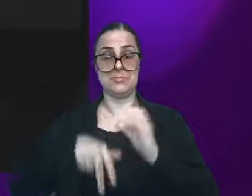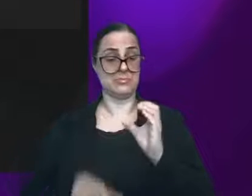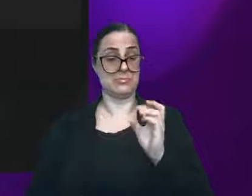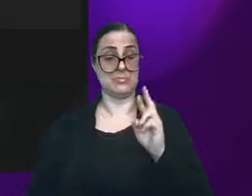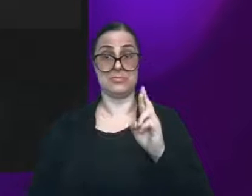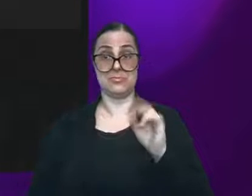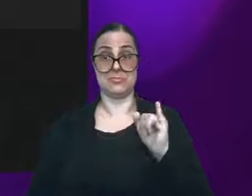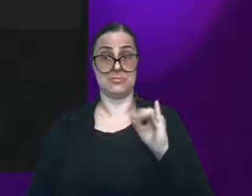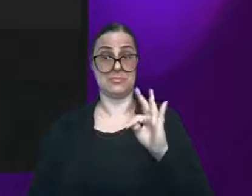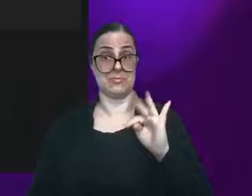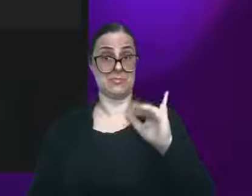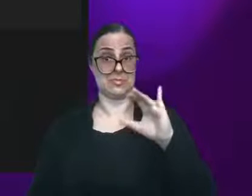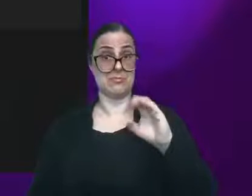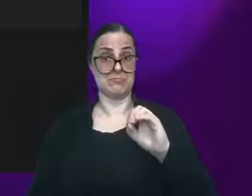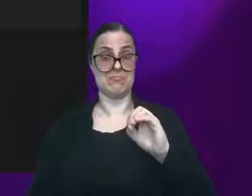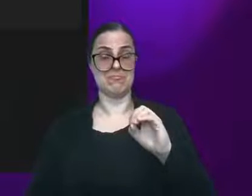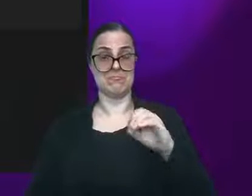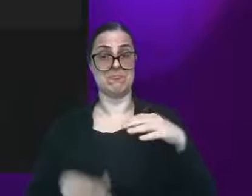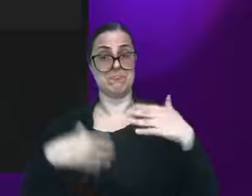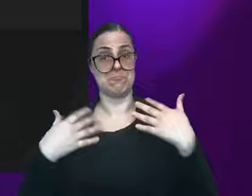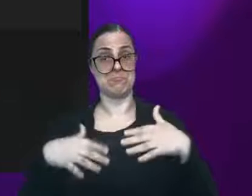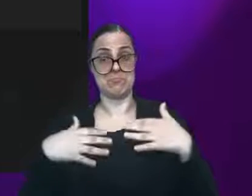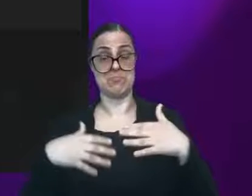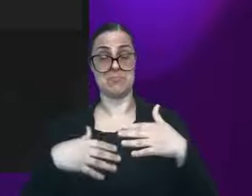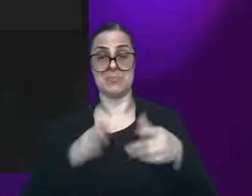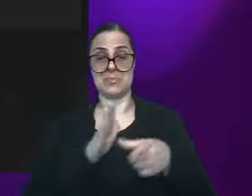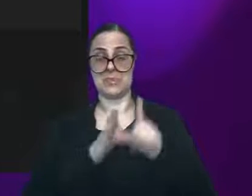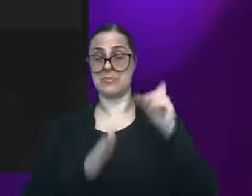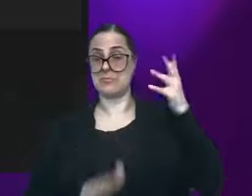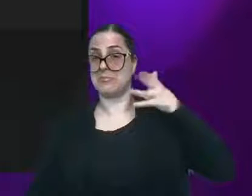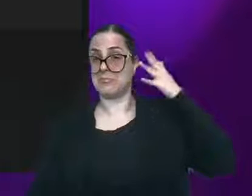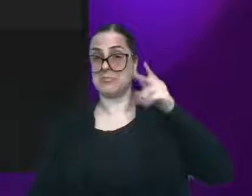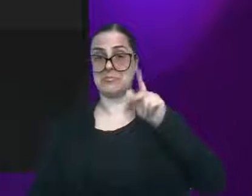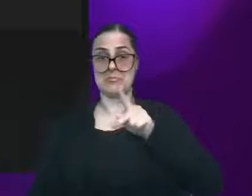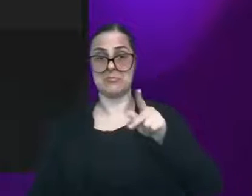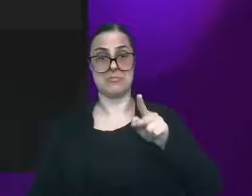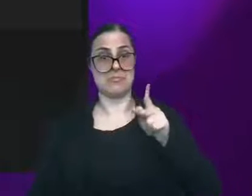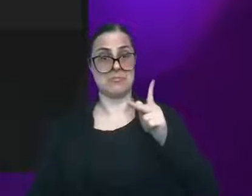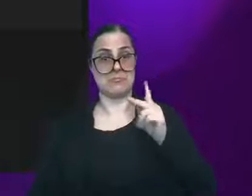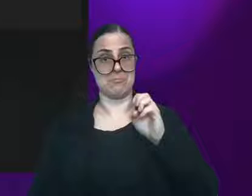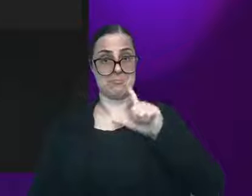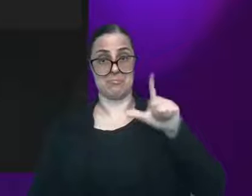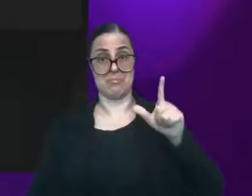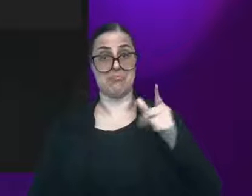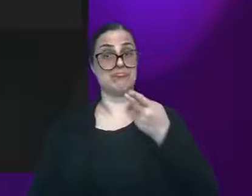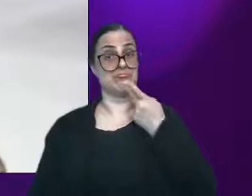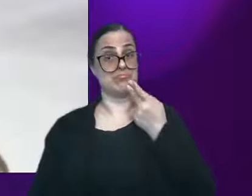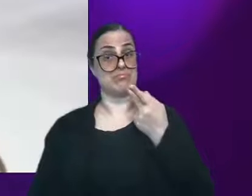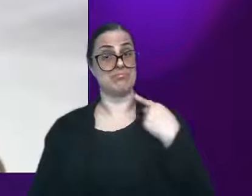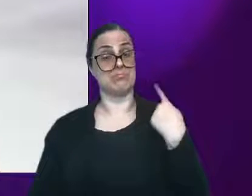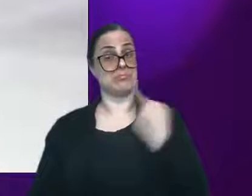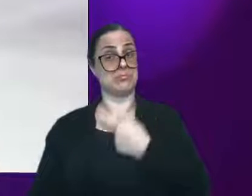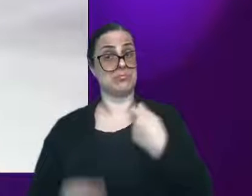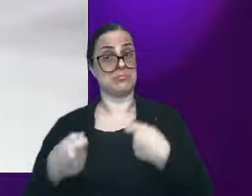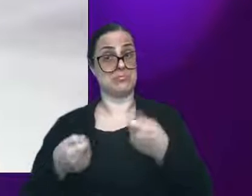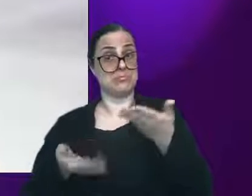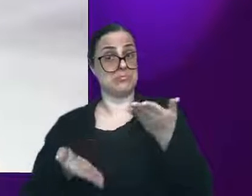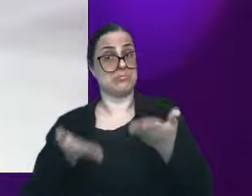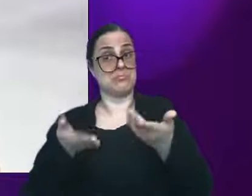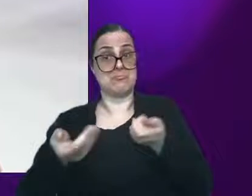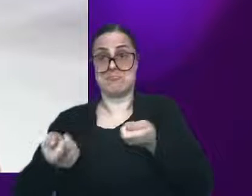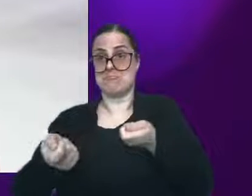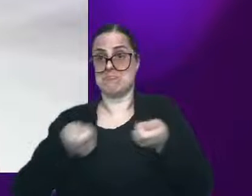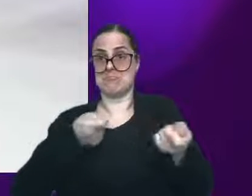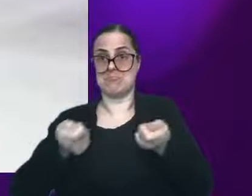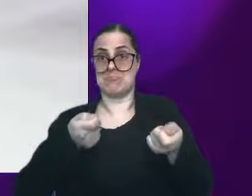de falar, o professor Kellogg falando de que talvez a gente tem que moderar no volume, da mesma forma que a gente